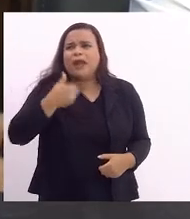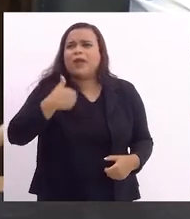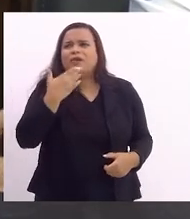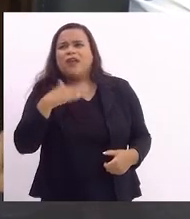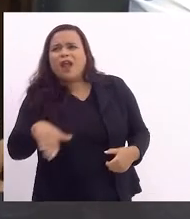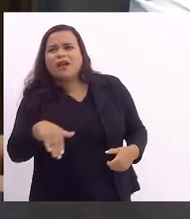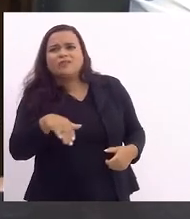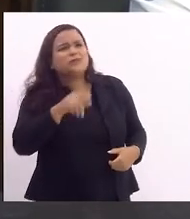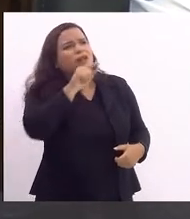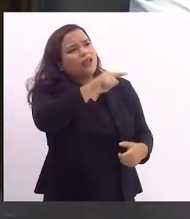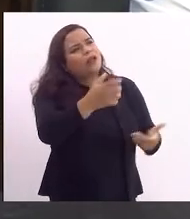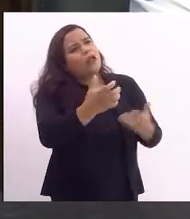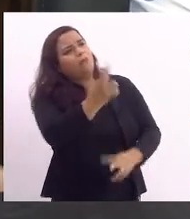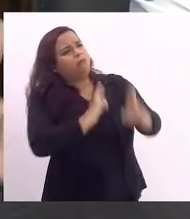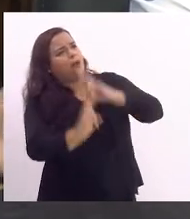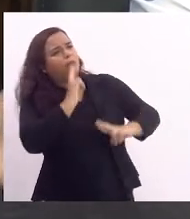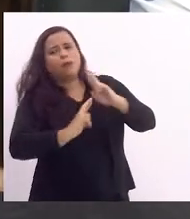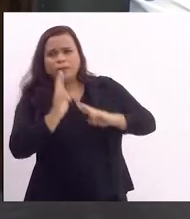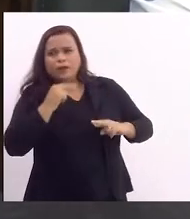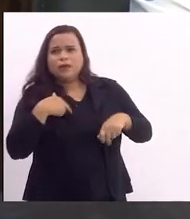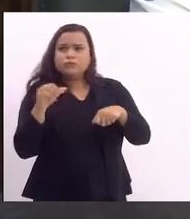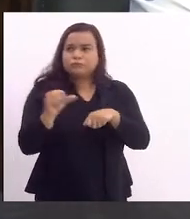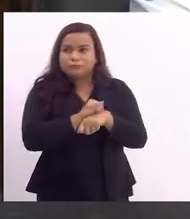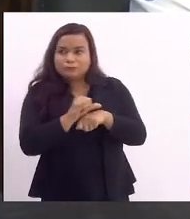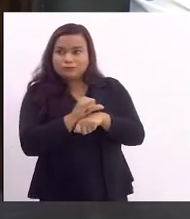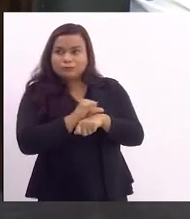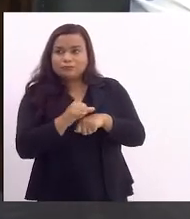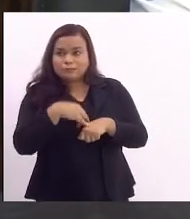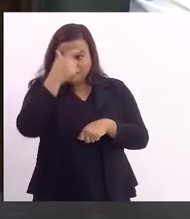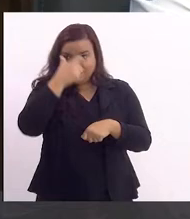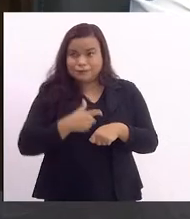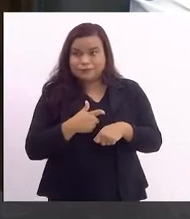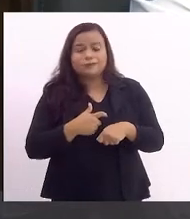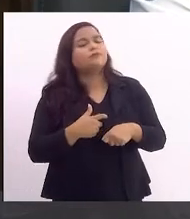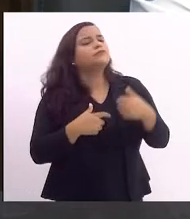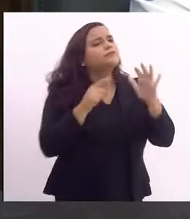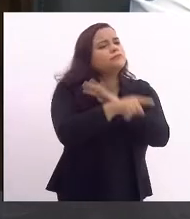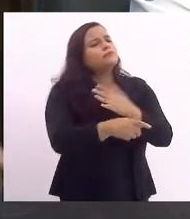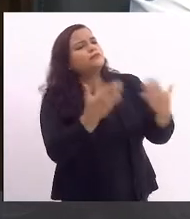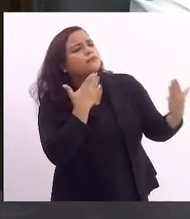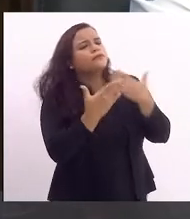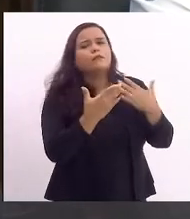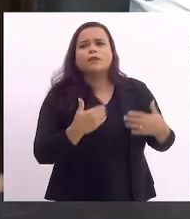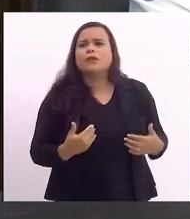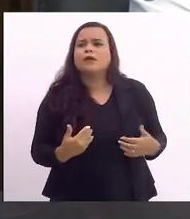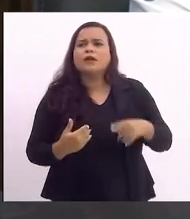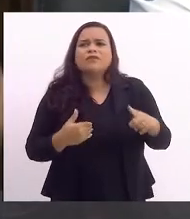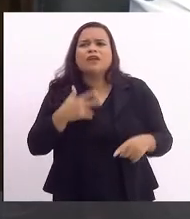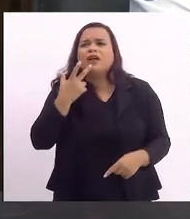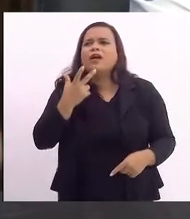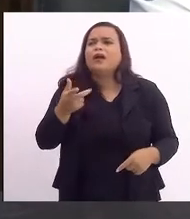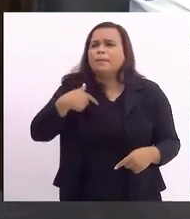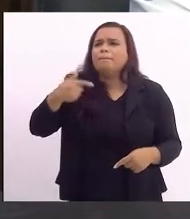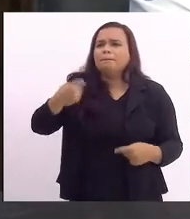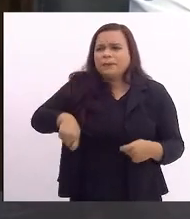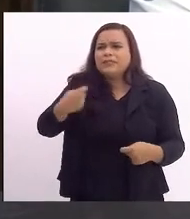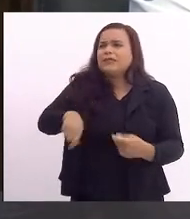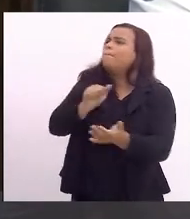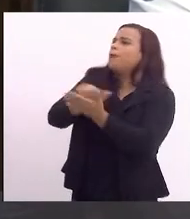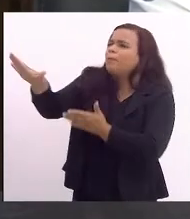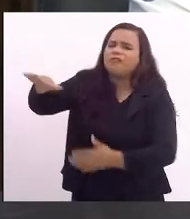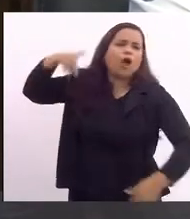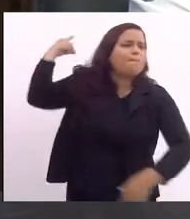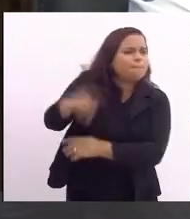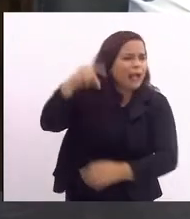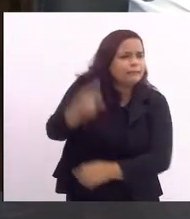que ele estava querendo me responder, usando estrategicamente a minha presença ali naquele espaço. Aliás, a gente tem que fazer é botar para fora, a gente tem que fazer é bater mesmo, a